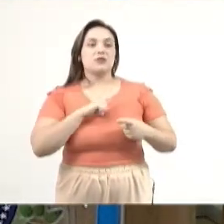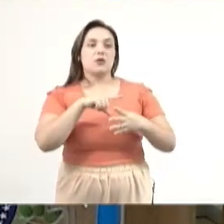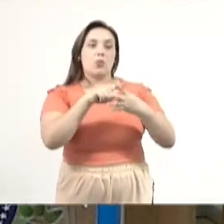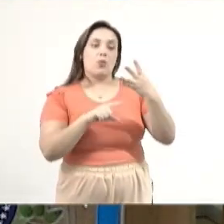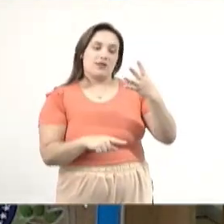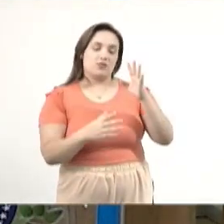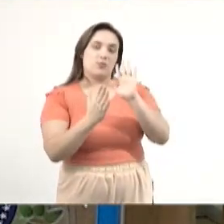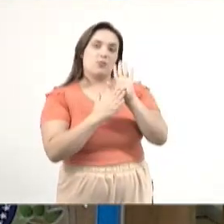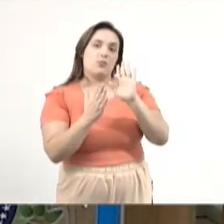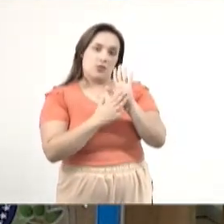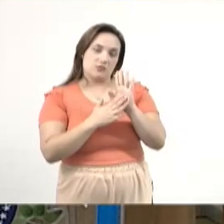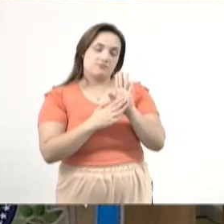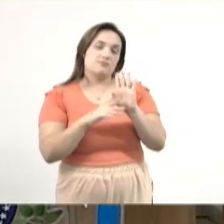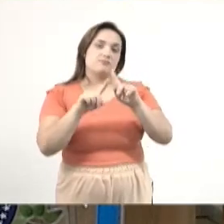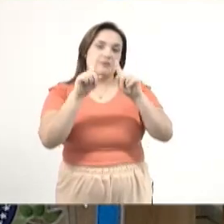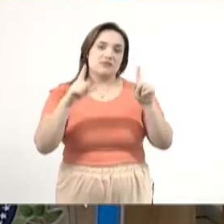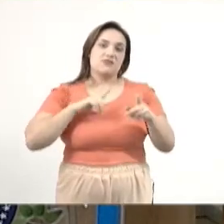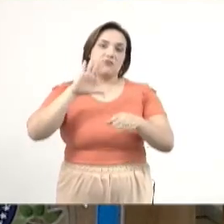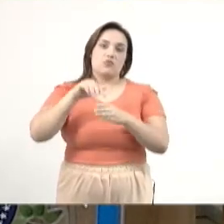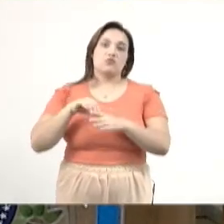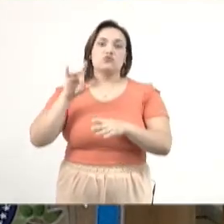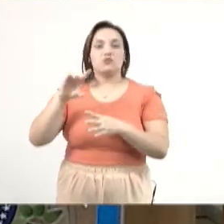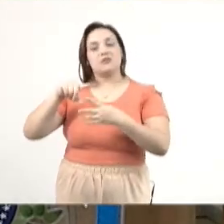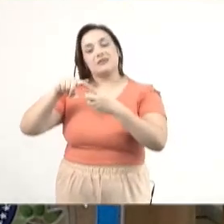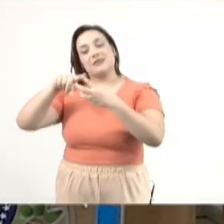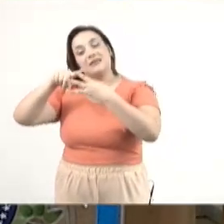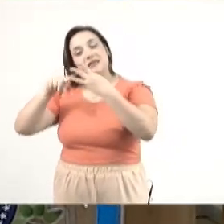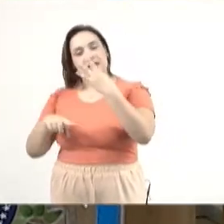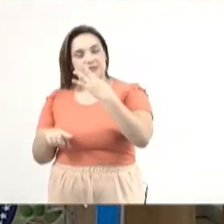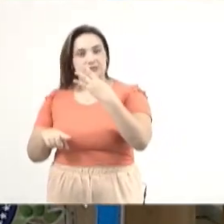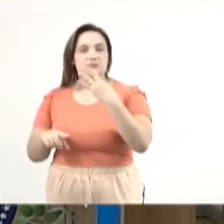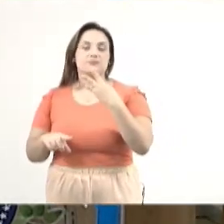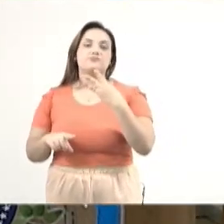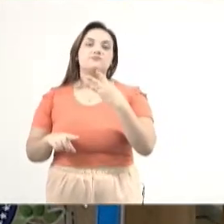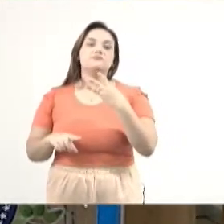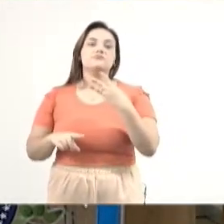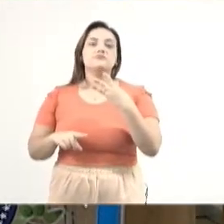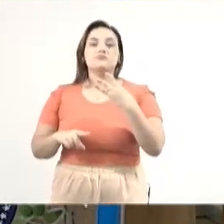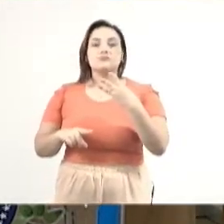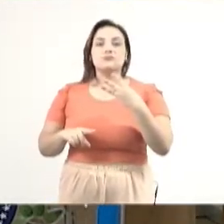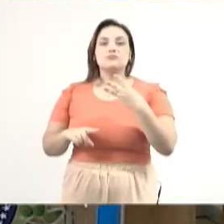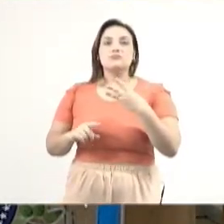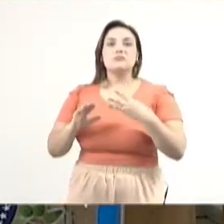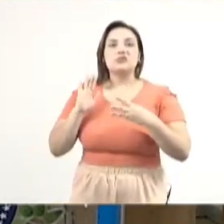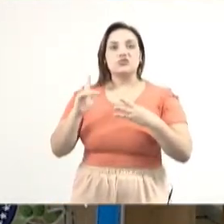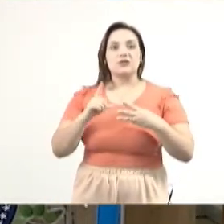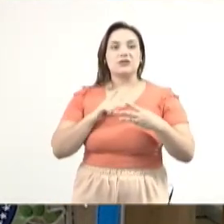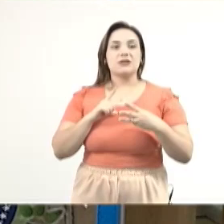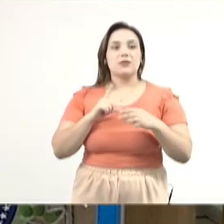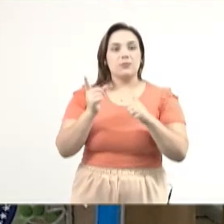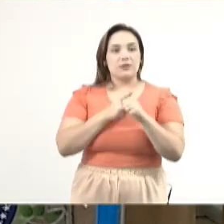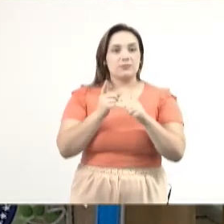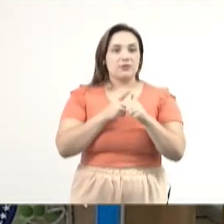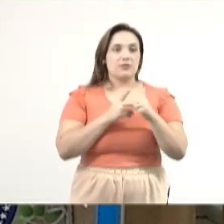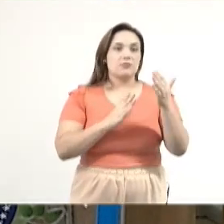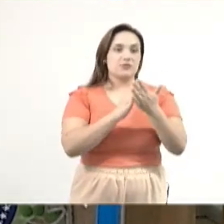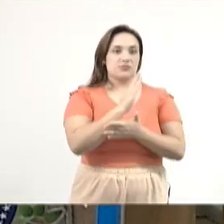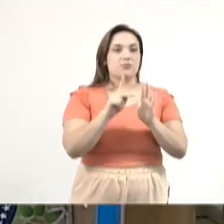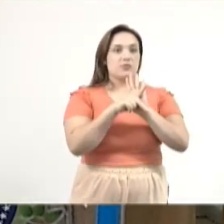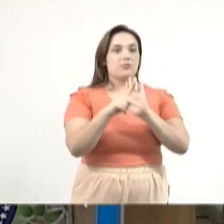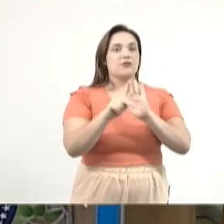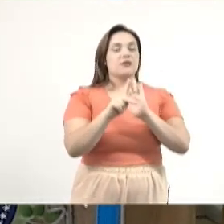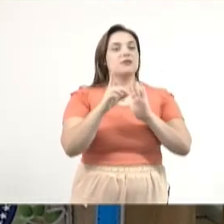matérias estavam inicialmente pautadas, 3 foram votadas pelos deputados estaduais. A gente já tem aqui a primeira matéria que foi aprovada